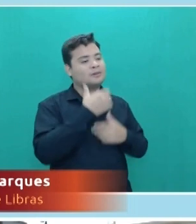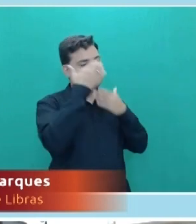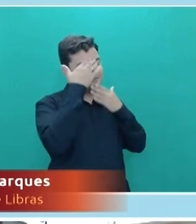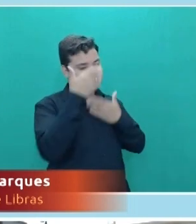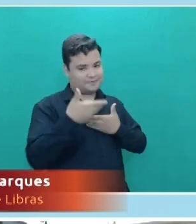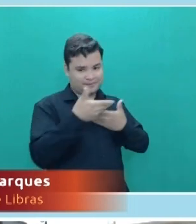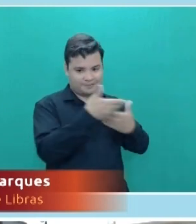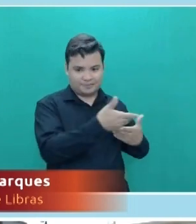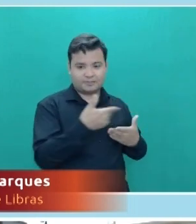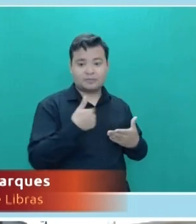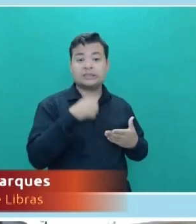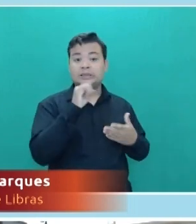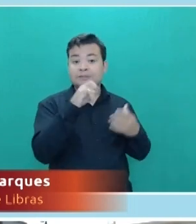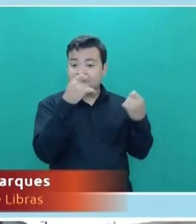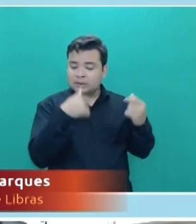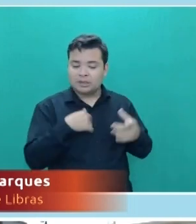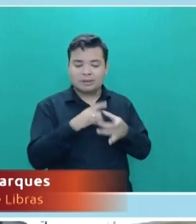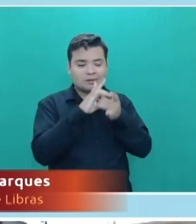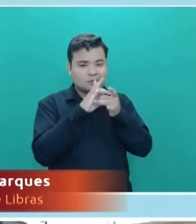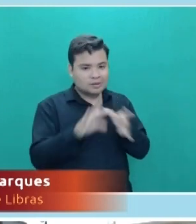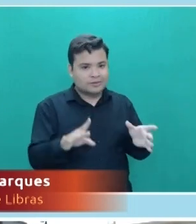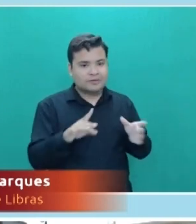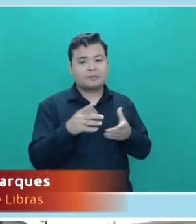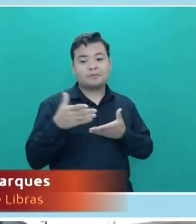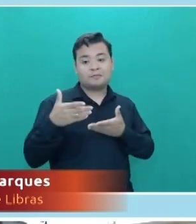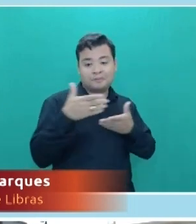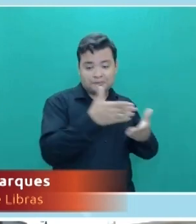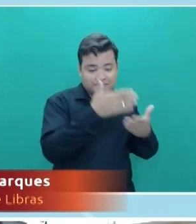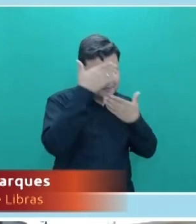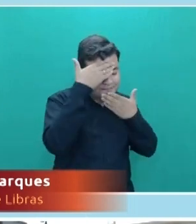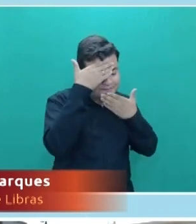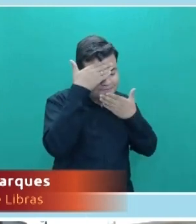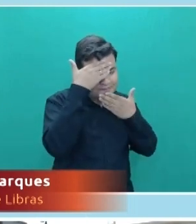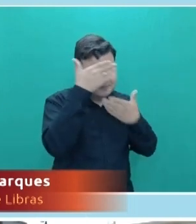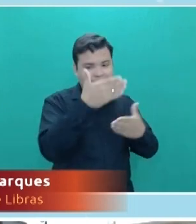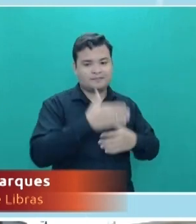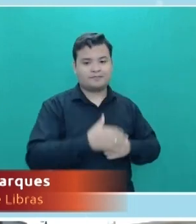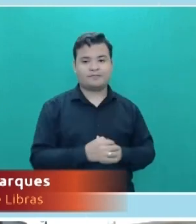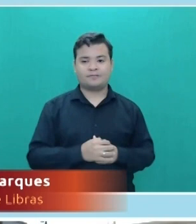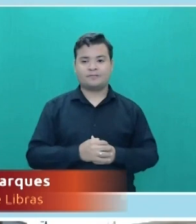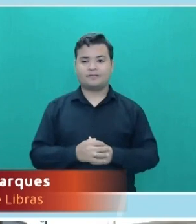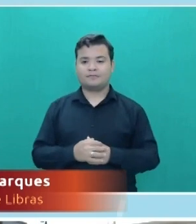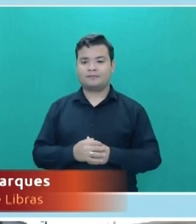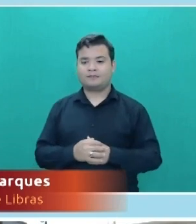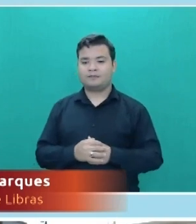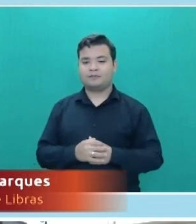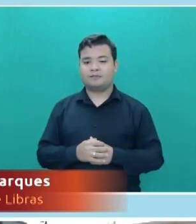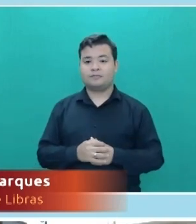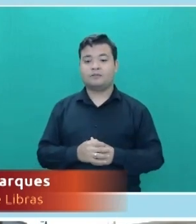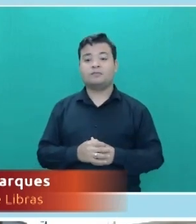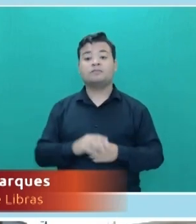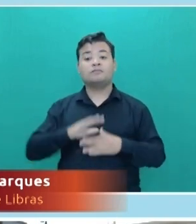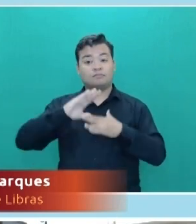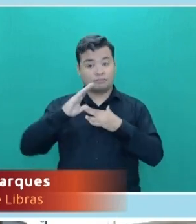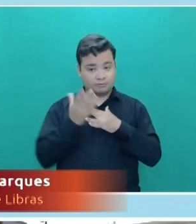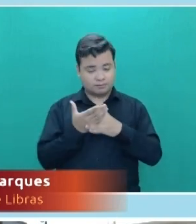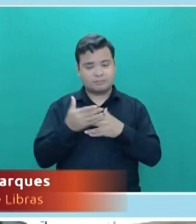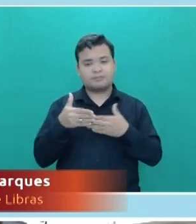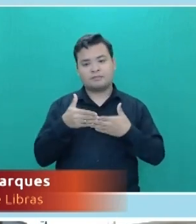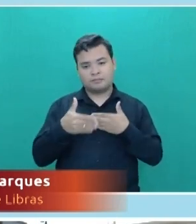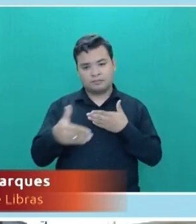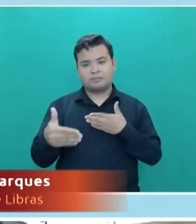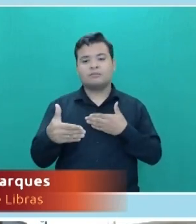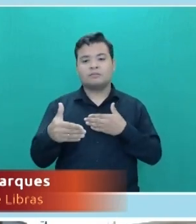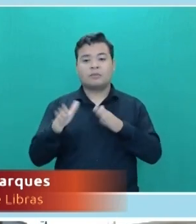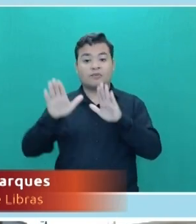Camila, estou sempre à disposição e obrigado pelo espaço concedido aqui para nós. E a gente vai para mais um intervalo, daqui a pouco finaliza